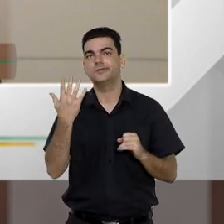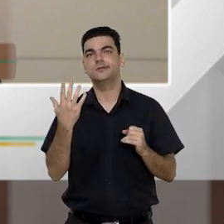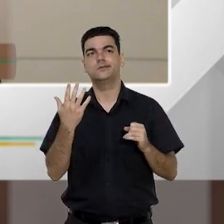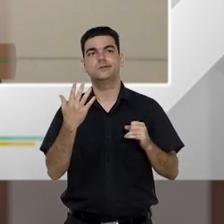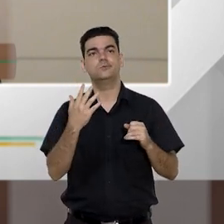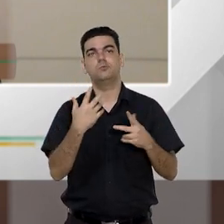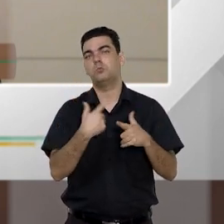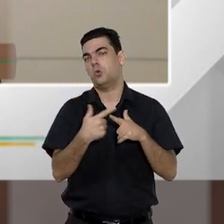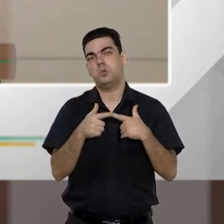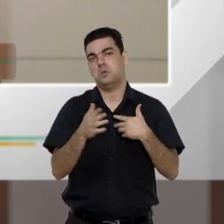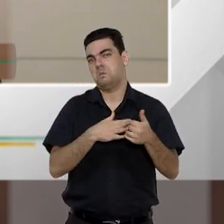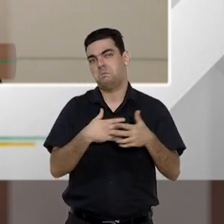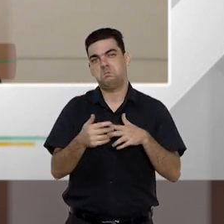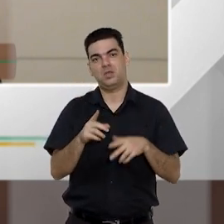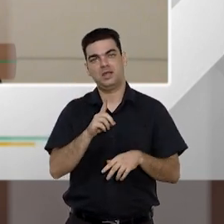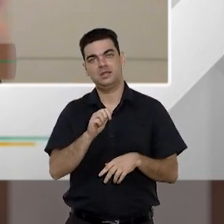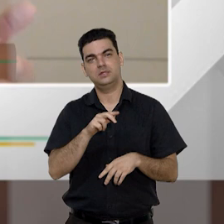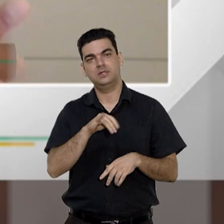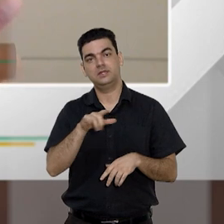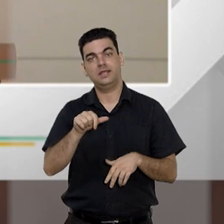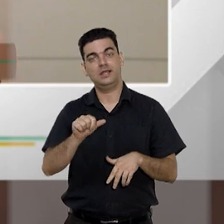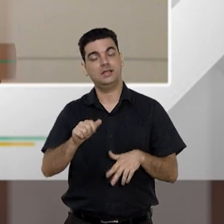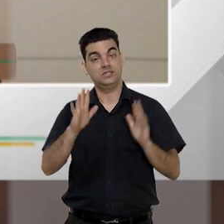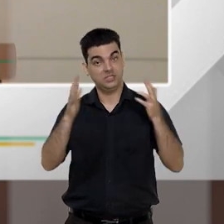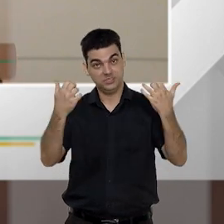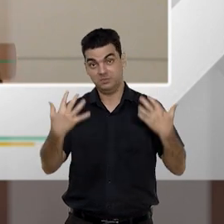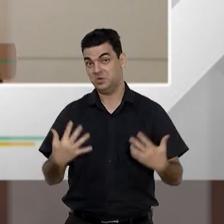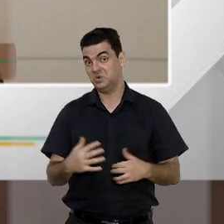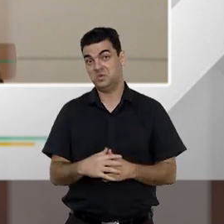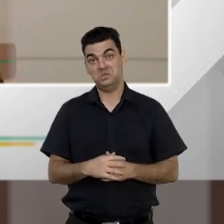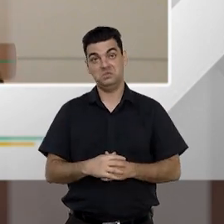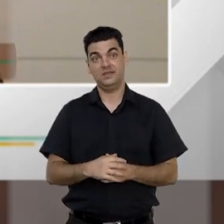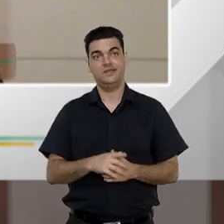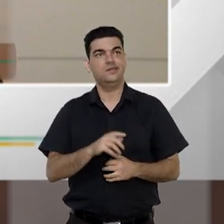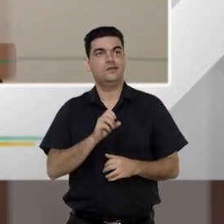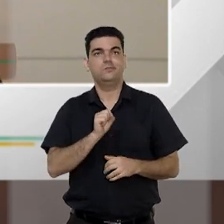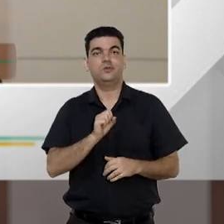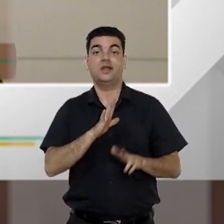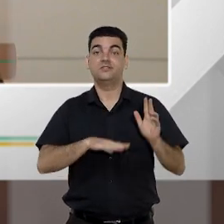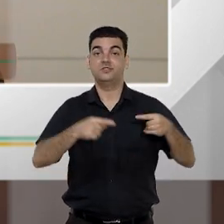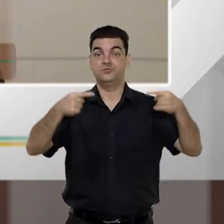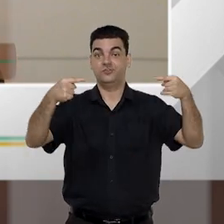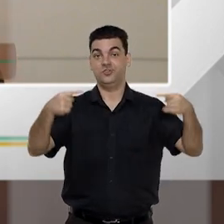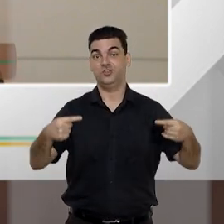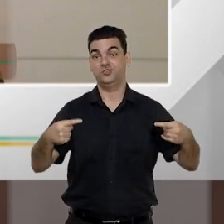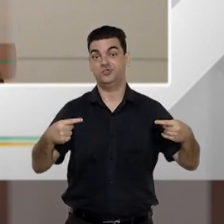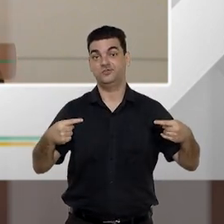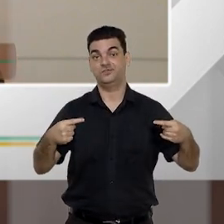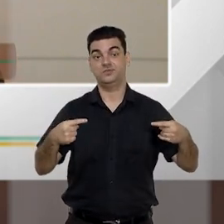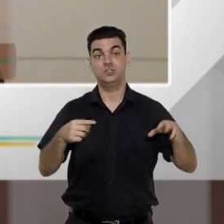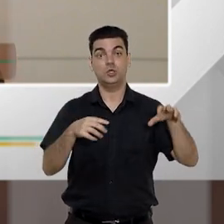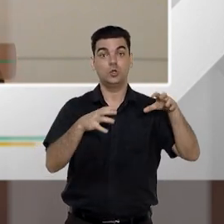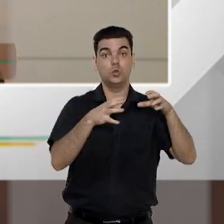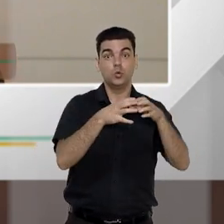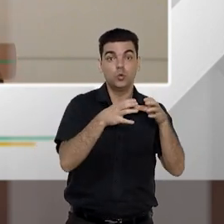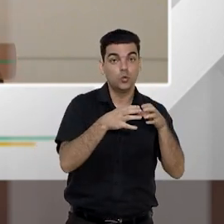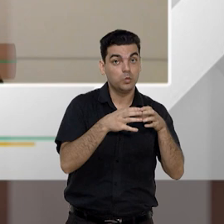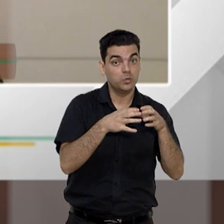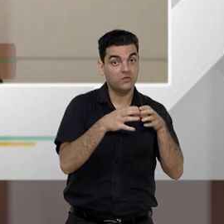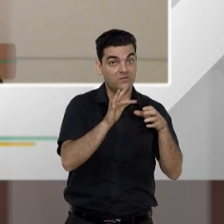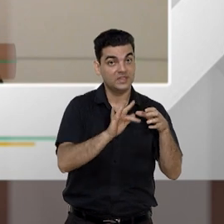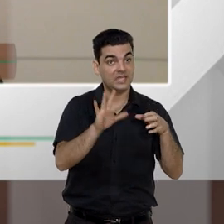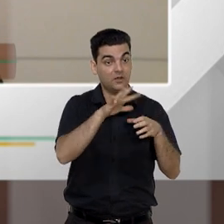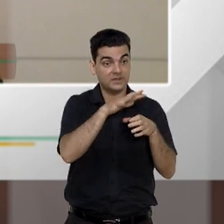pode ocorrer em determinadas situações, como a doutora Daniela bem expôs. Podemos ter eventualmente uma divergência